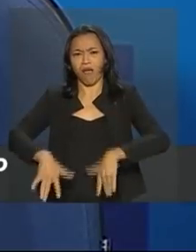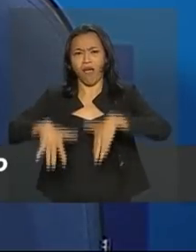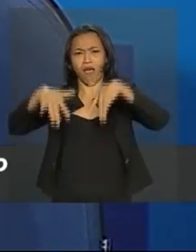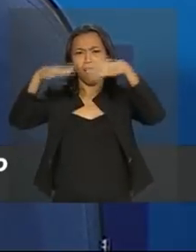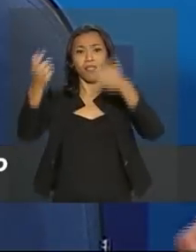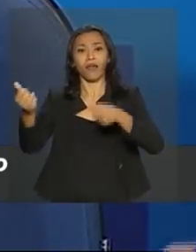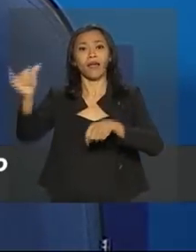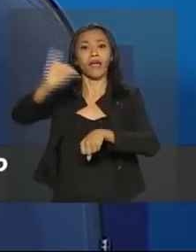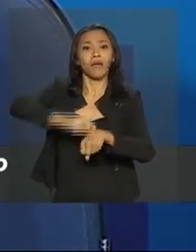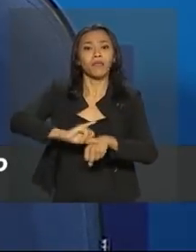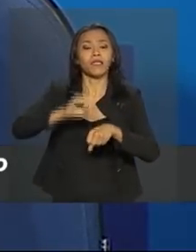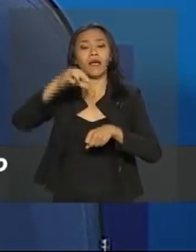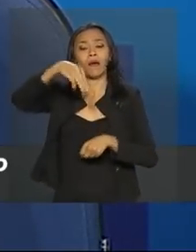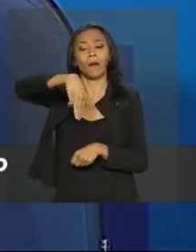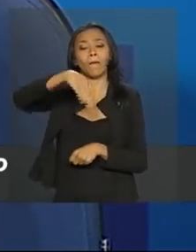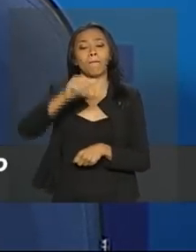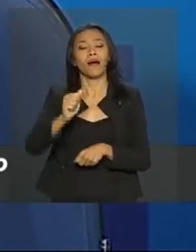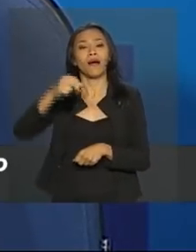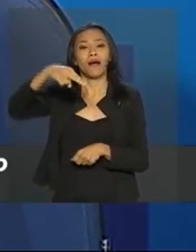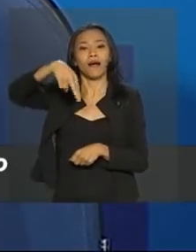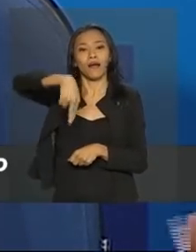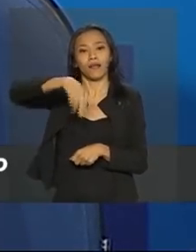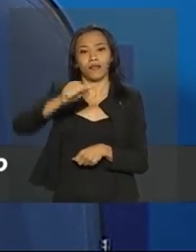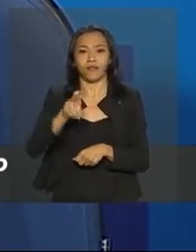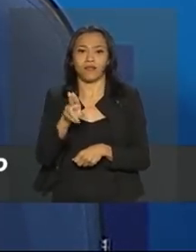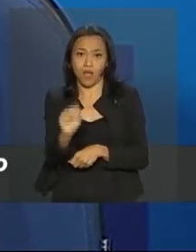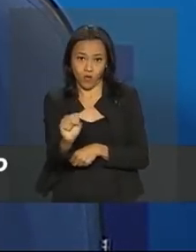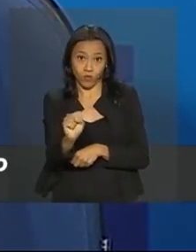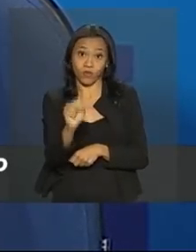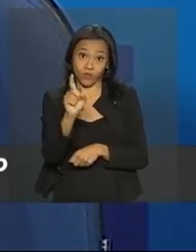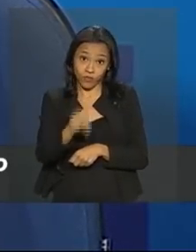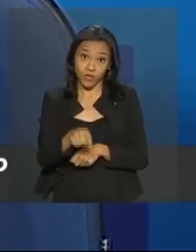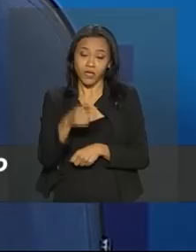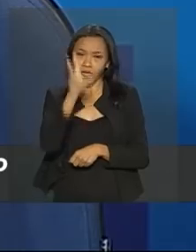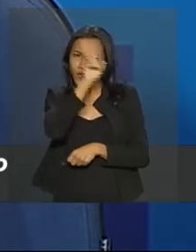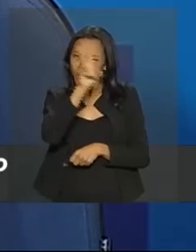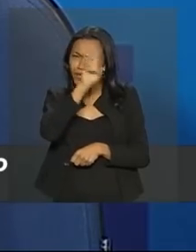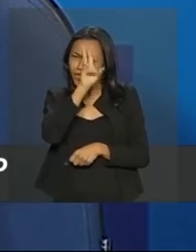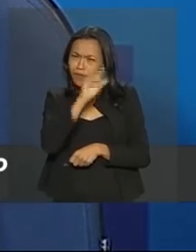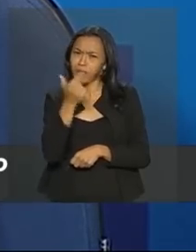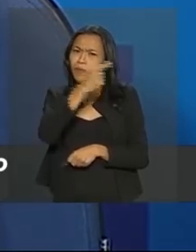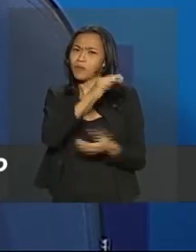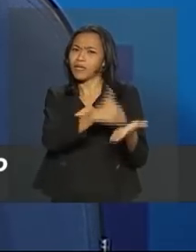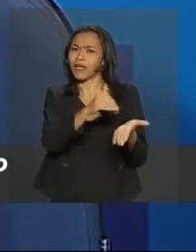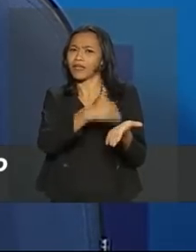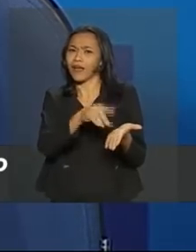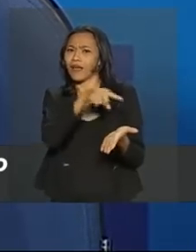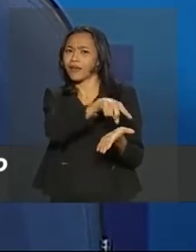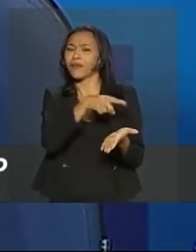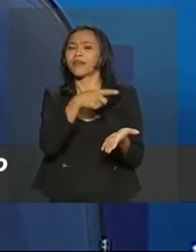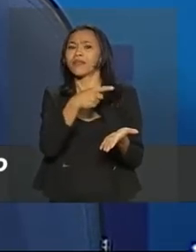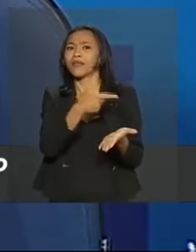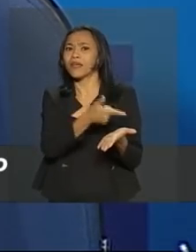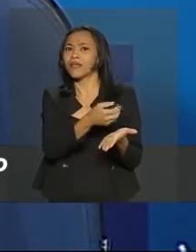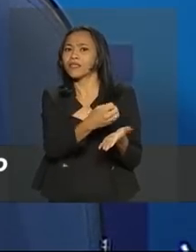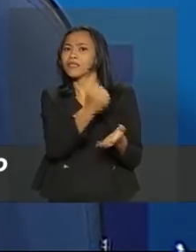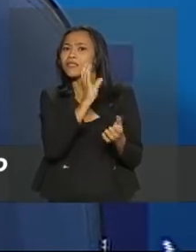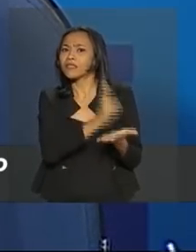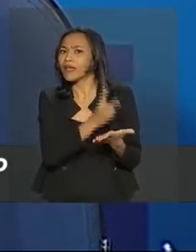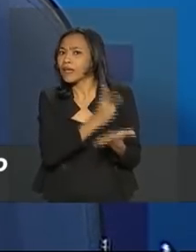e eu apelei então para o ministro que é oriundo e foi secretário de educação do estado amazonas para que ele nos colocar em contato